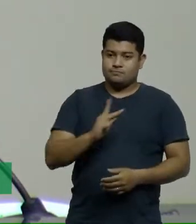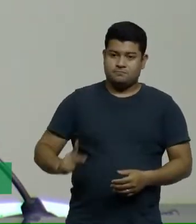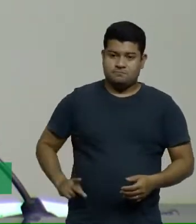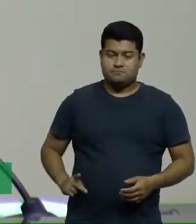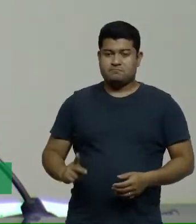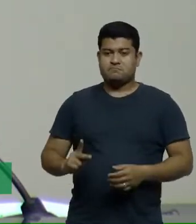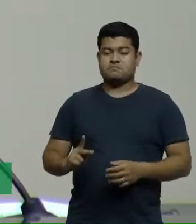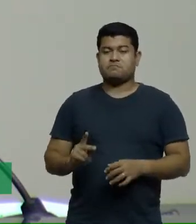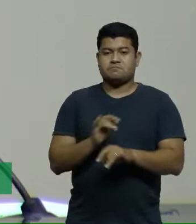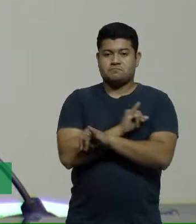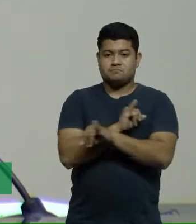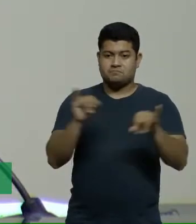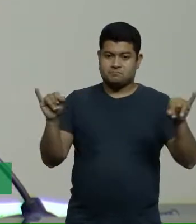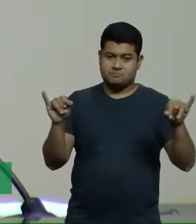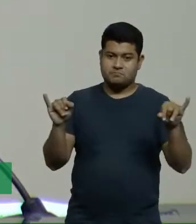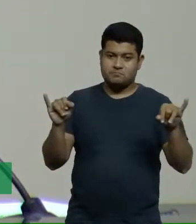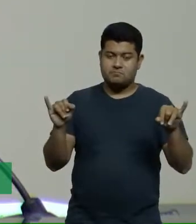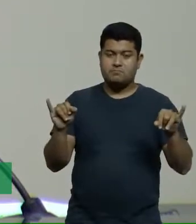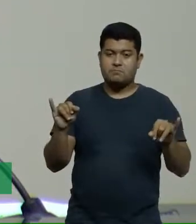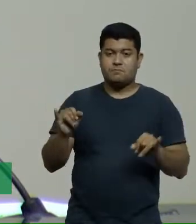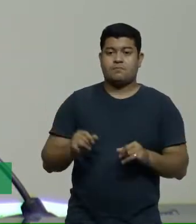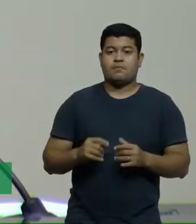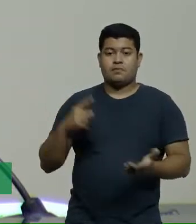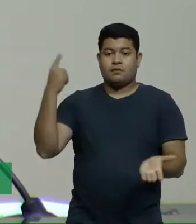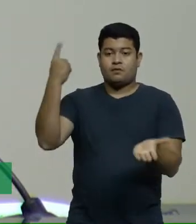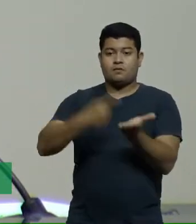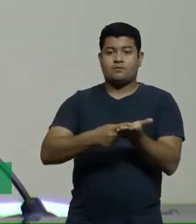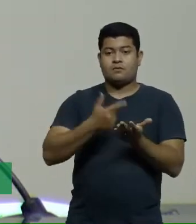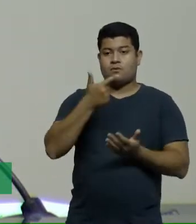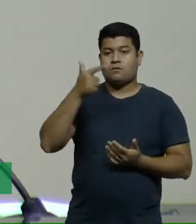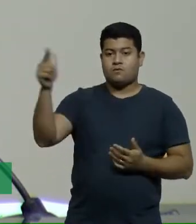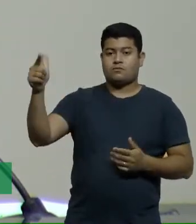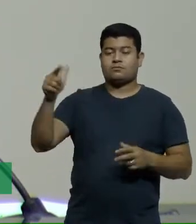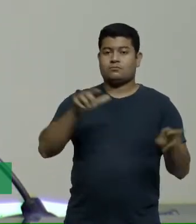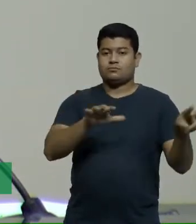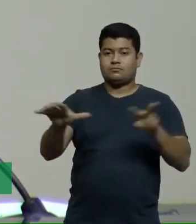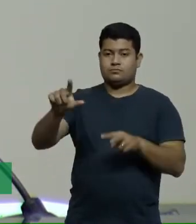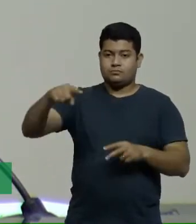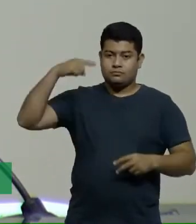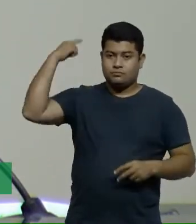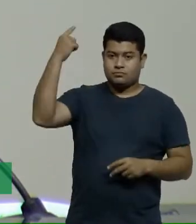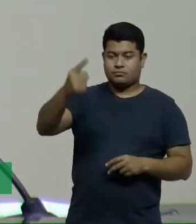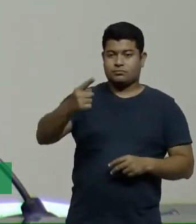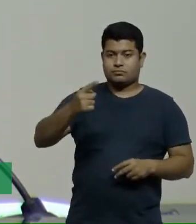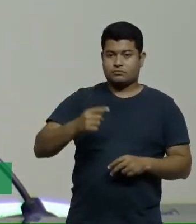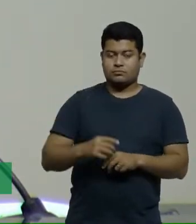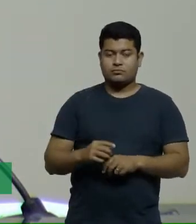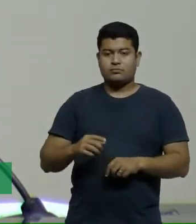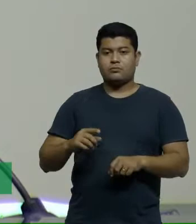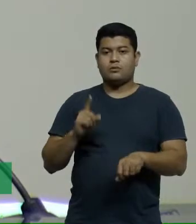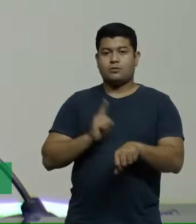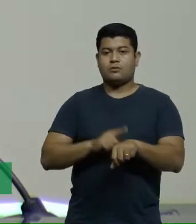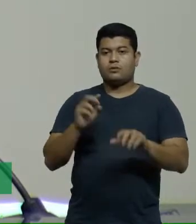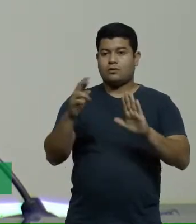encerrar a sessão, convoca outra ordinária para terça-feira,